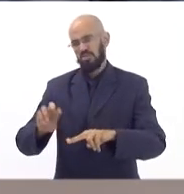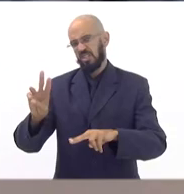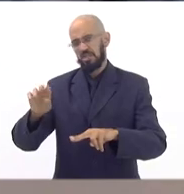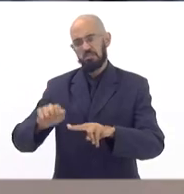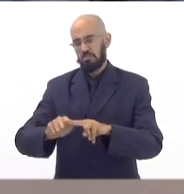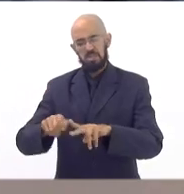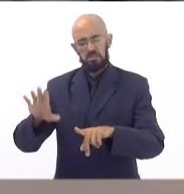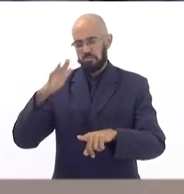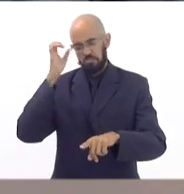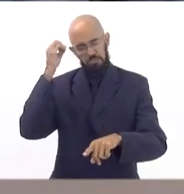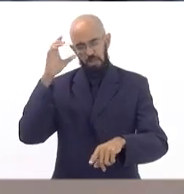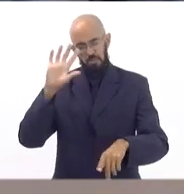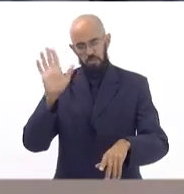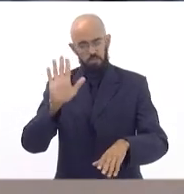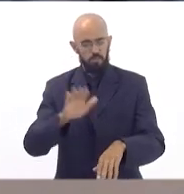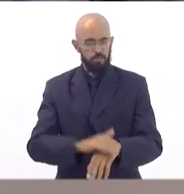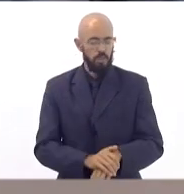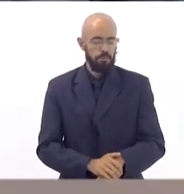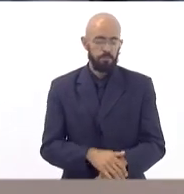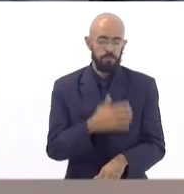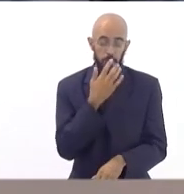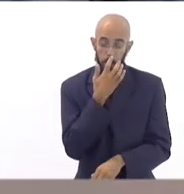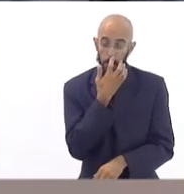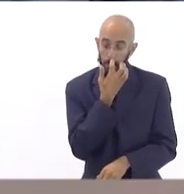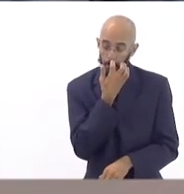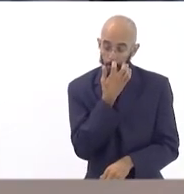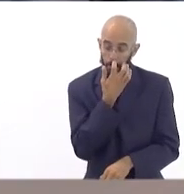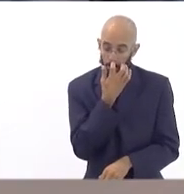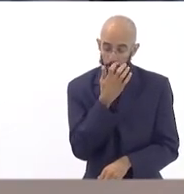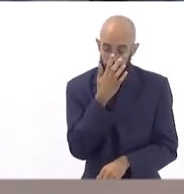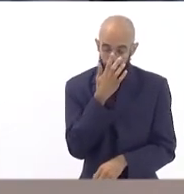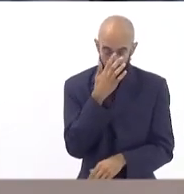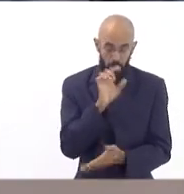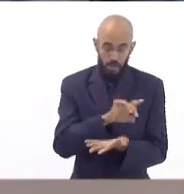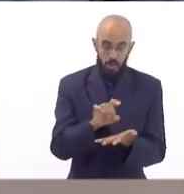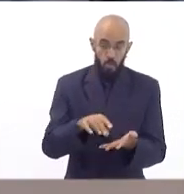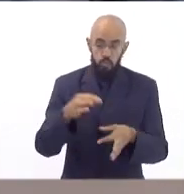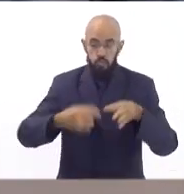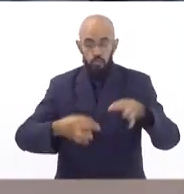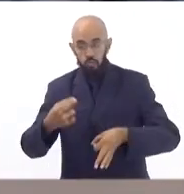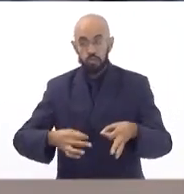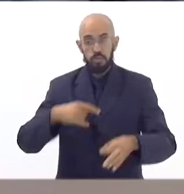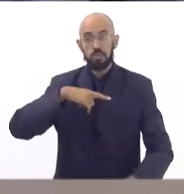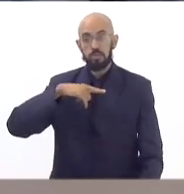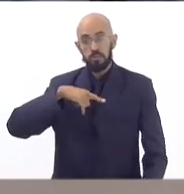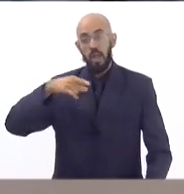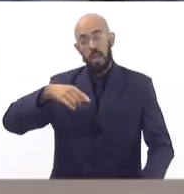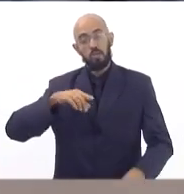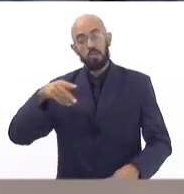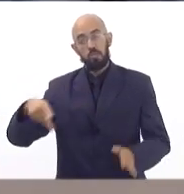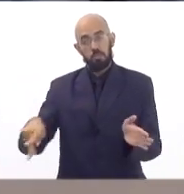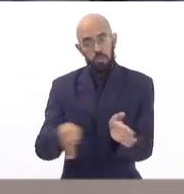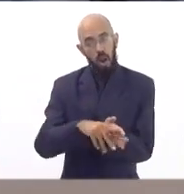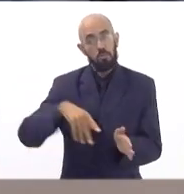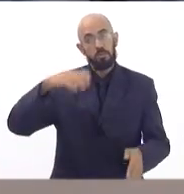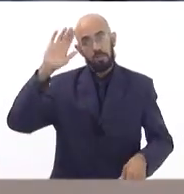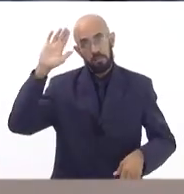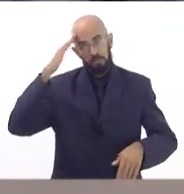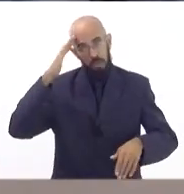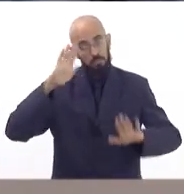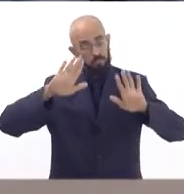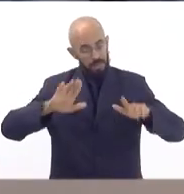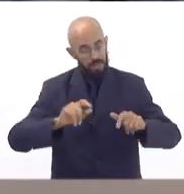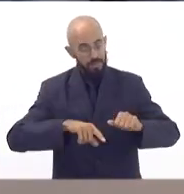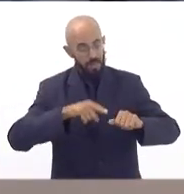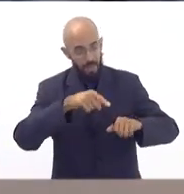acredito que não que Cada juiz tem o seu entendimento e acredito que que essa venda não serviu